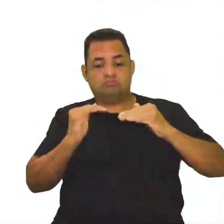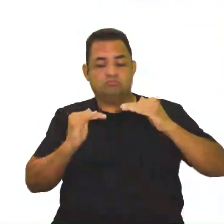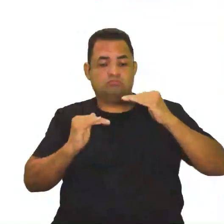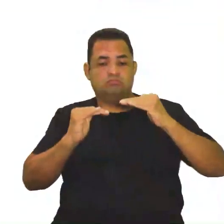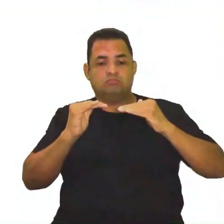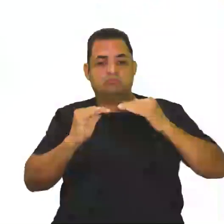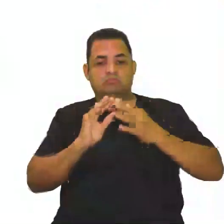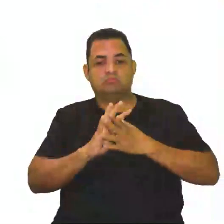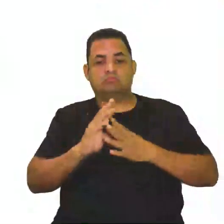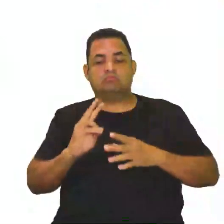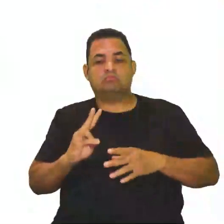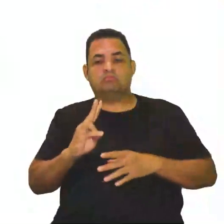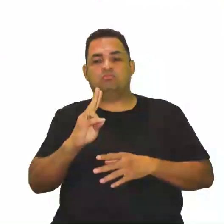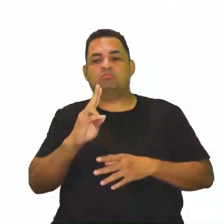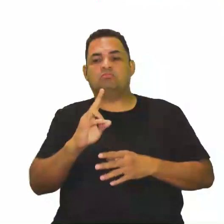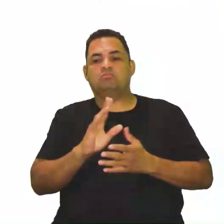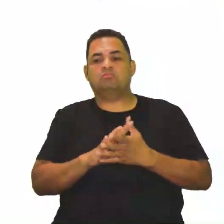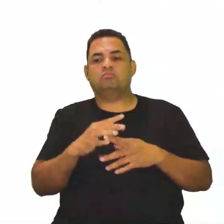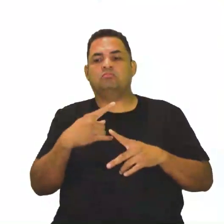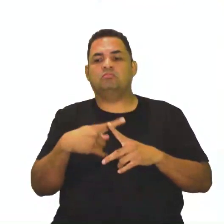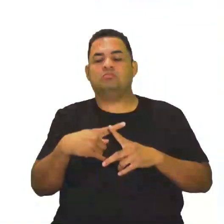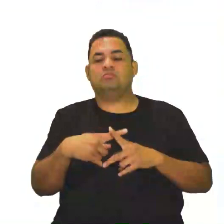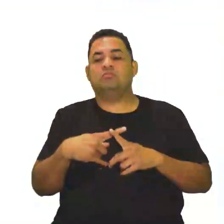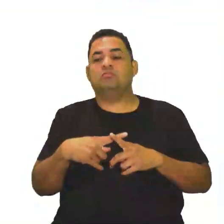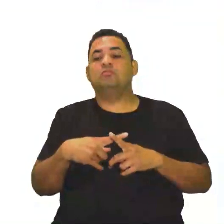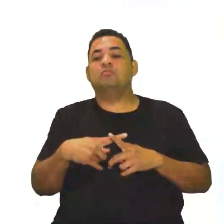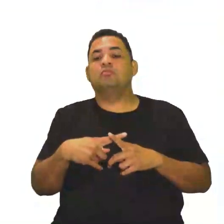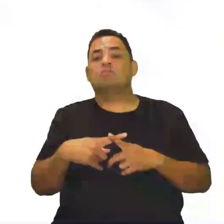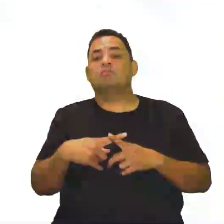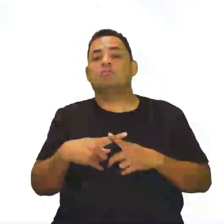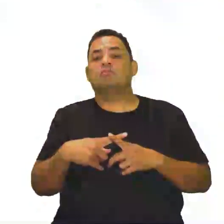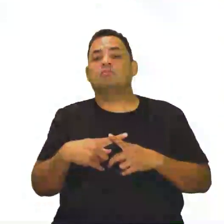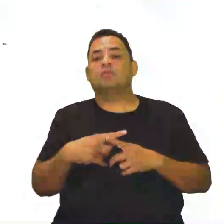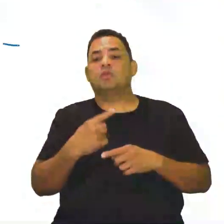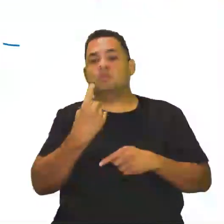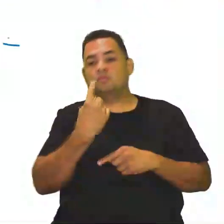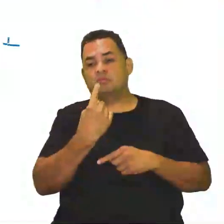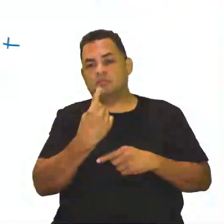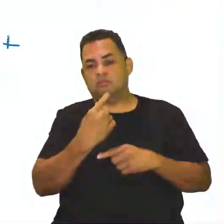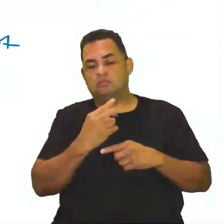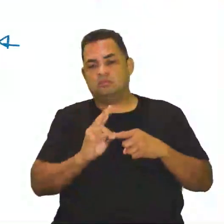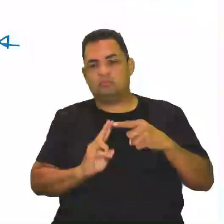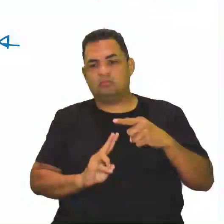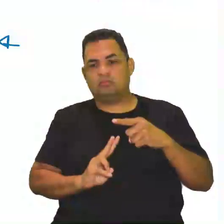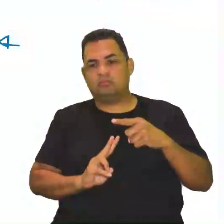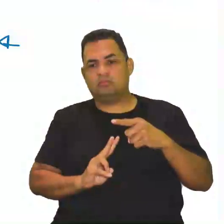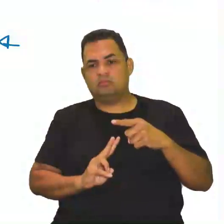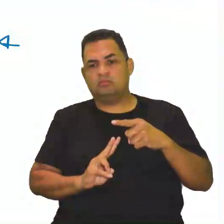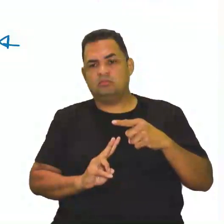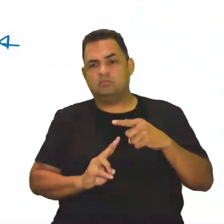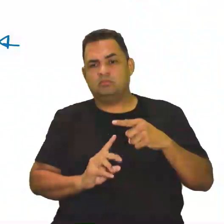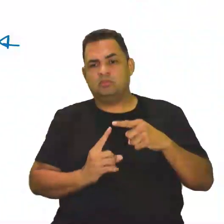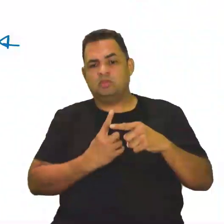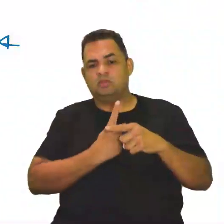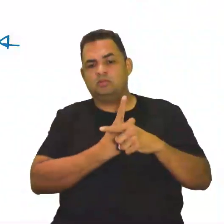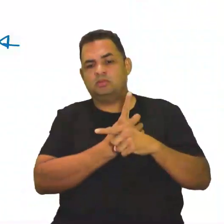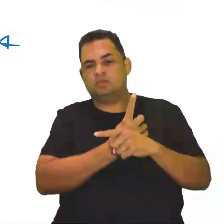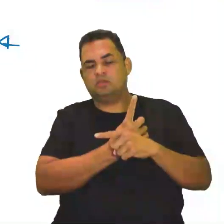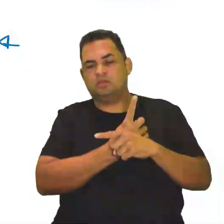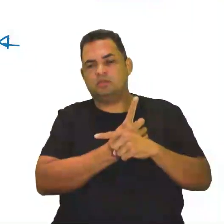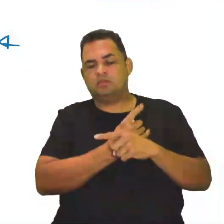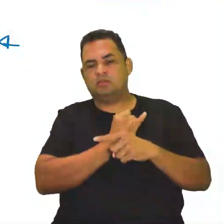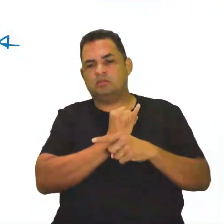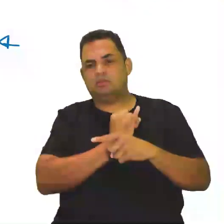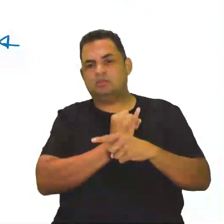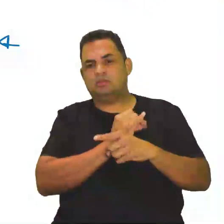proporcional à tensão. Por que é inversamente? Uma está no denominador e a outra está no numerador. O